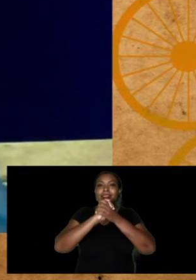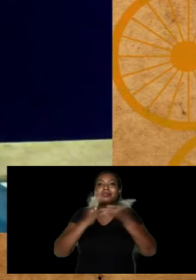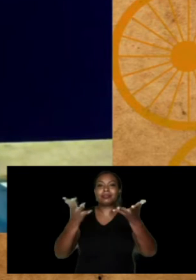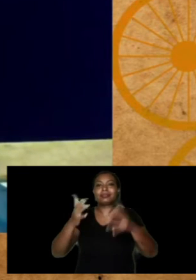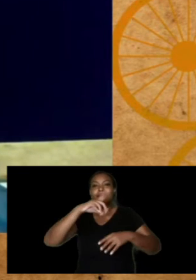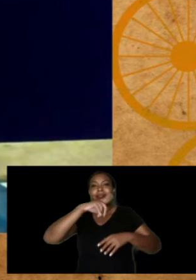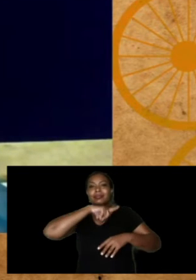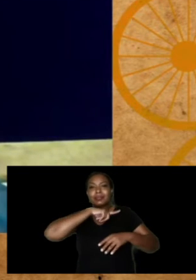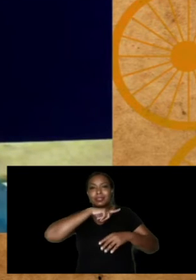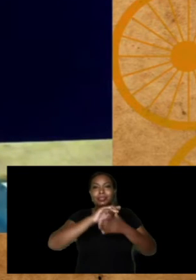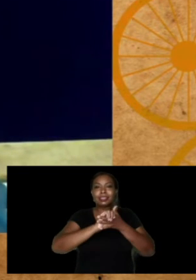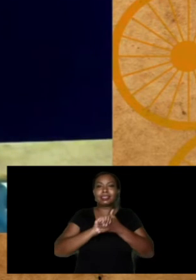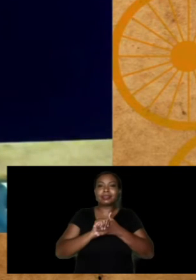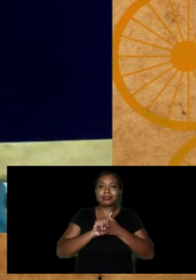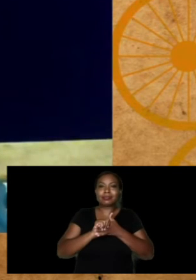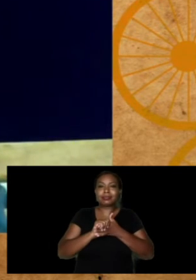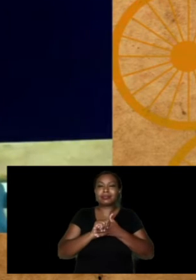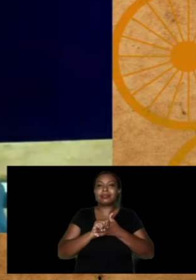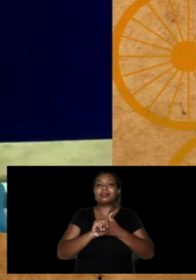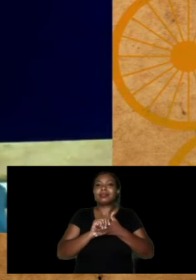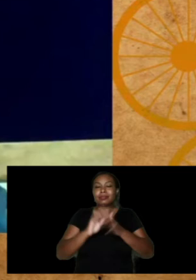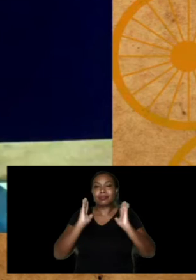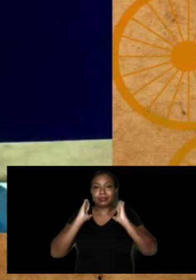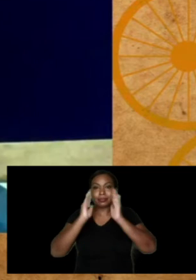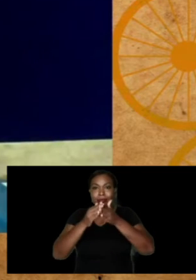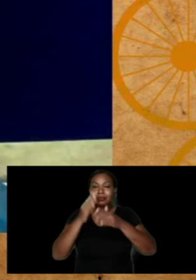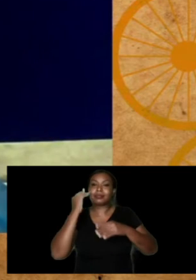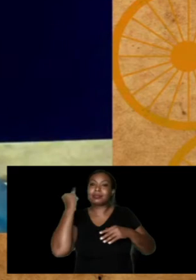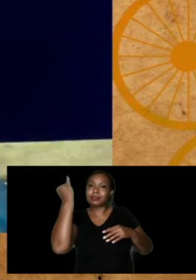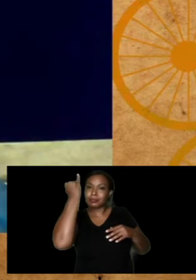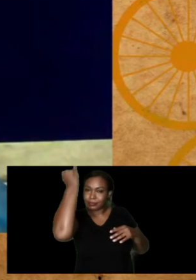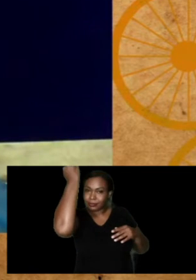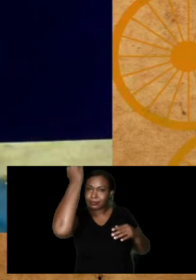vital, foi tão fundamental